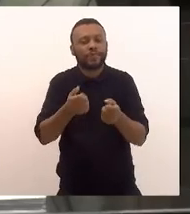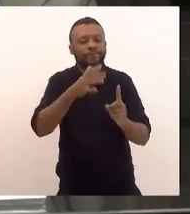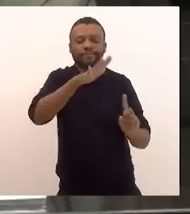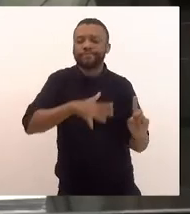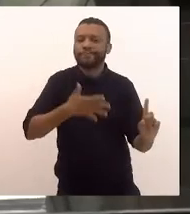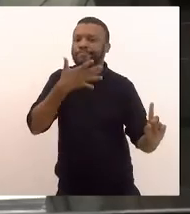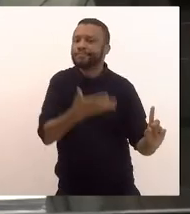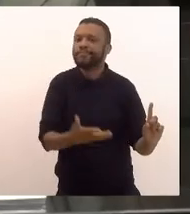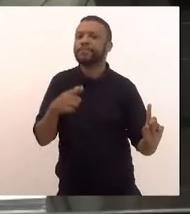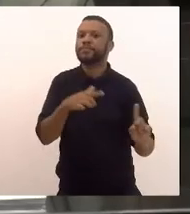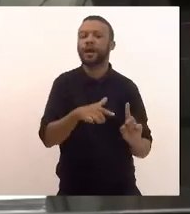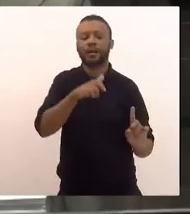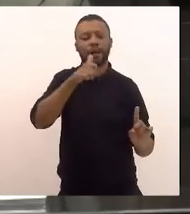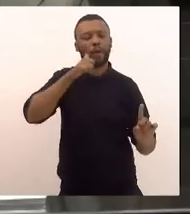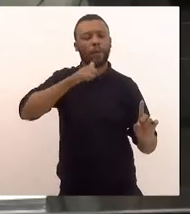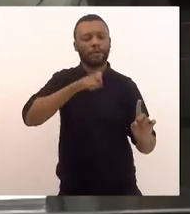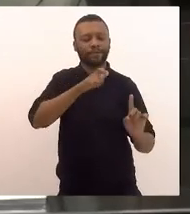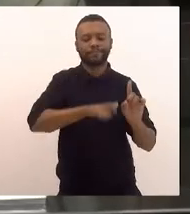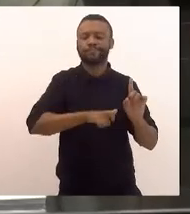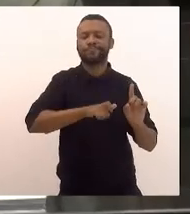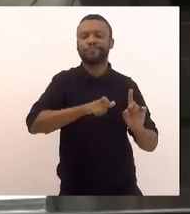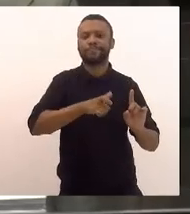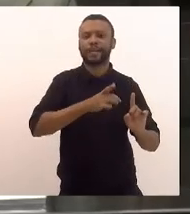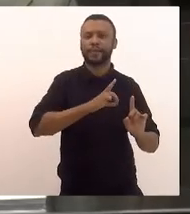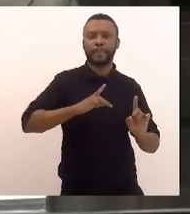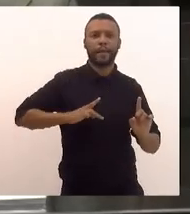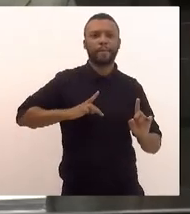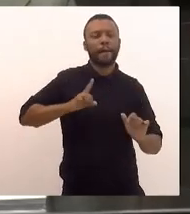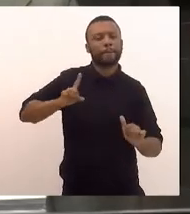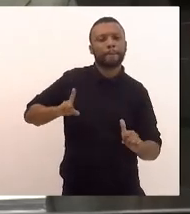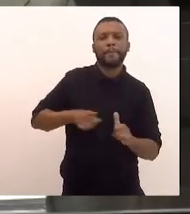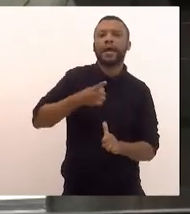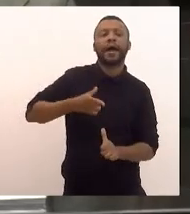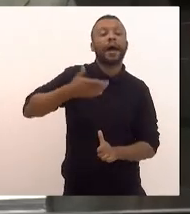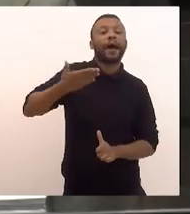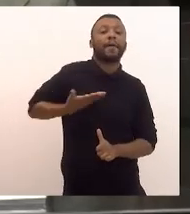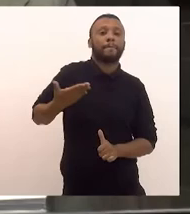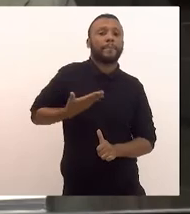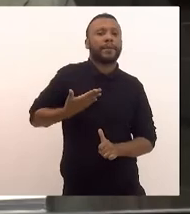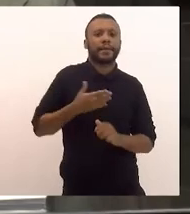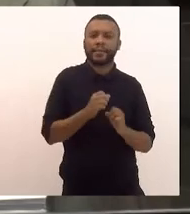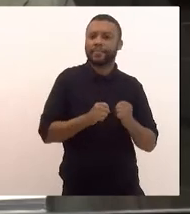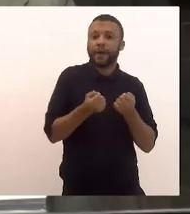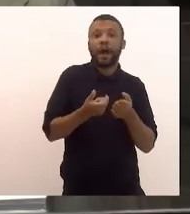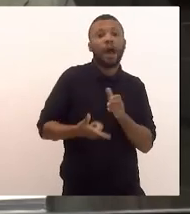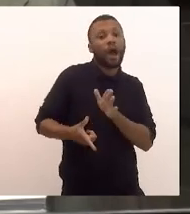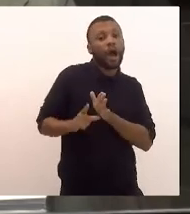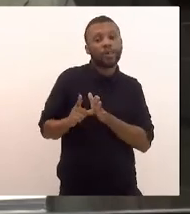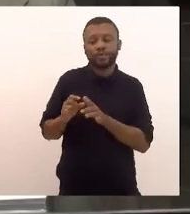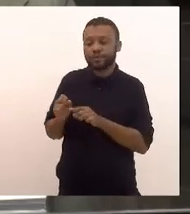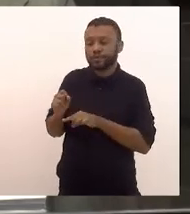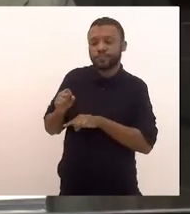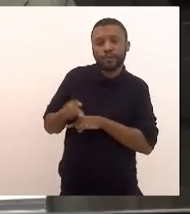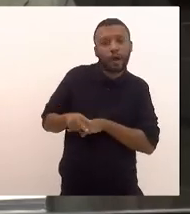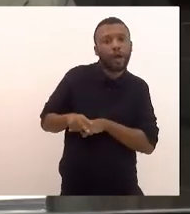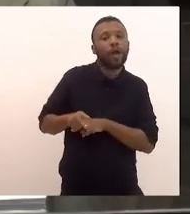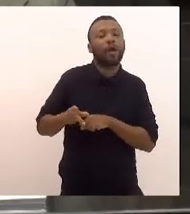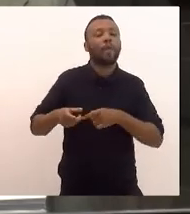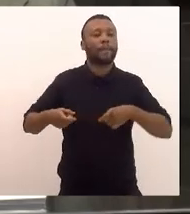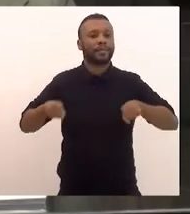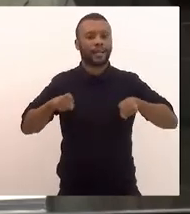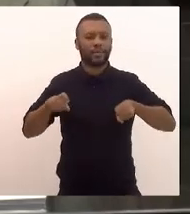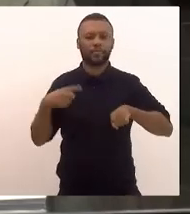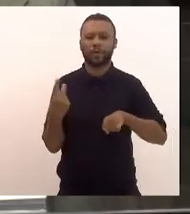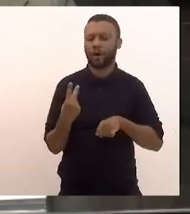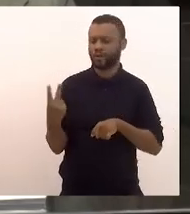defensora que foi a minha primeira amiga defensora né antes mesmo de assumir o deputado estadual Nós